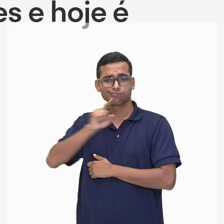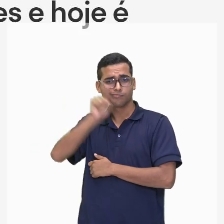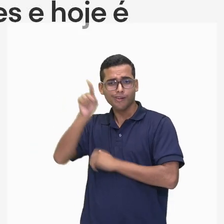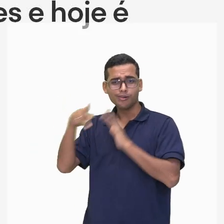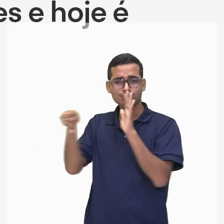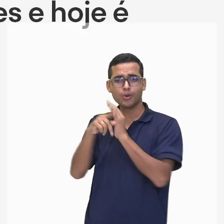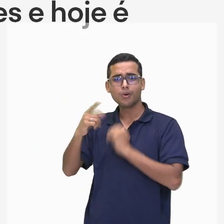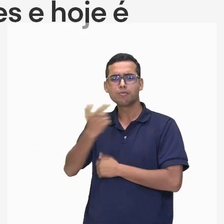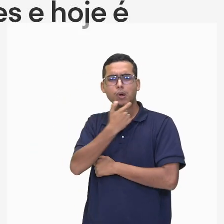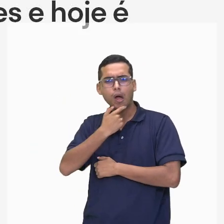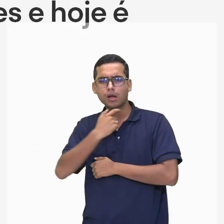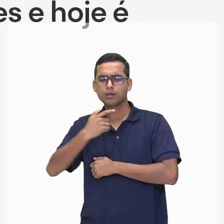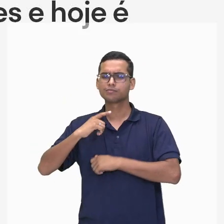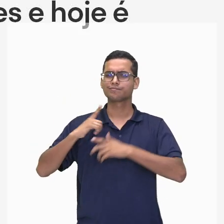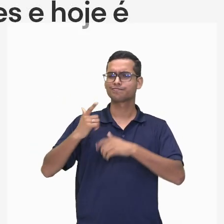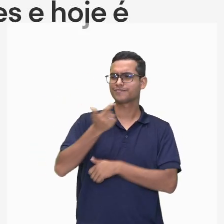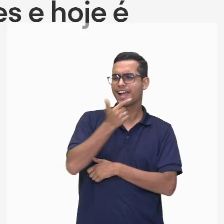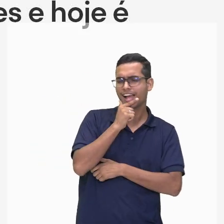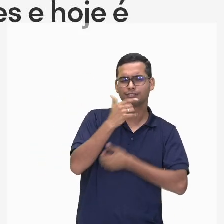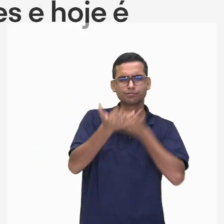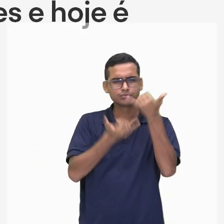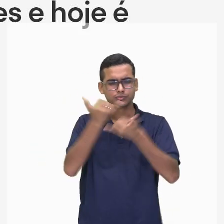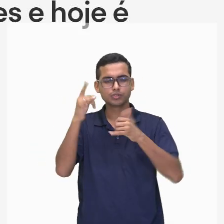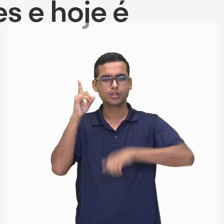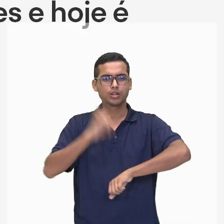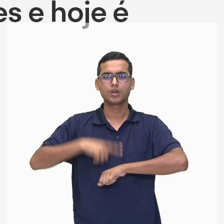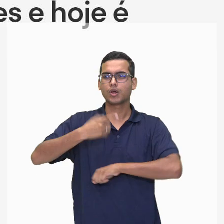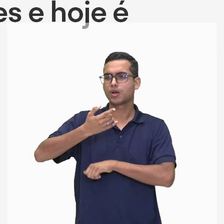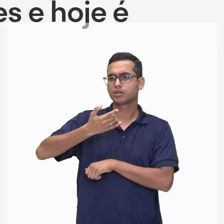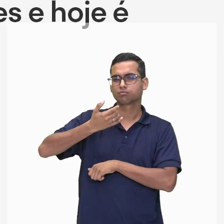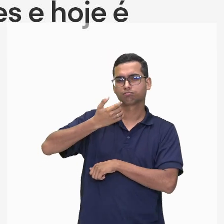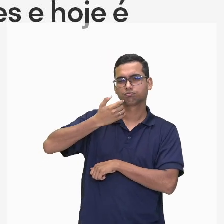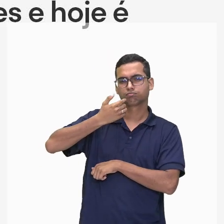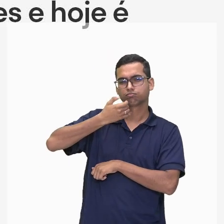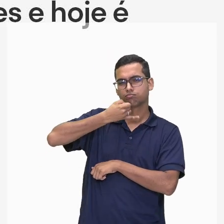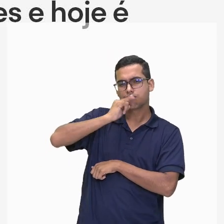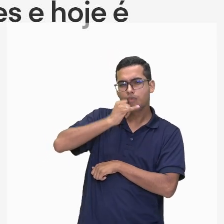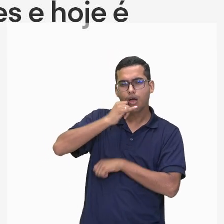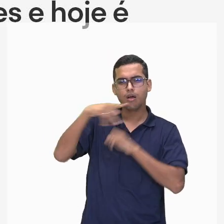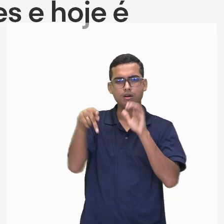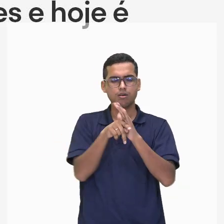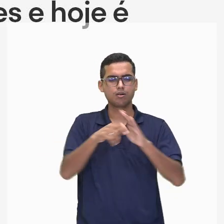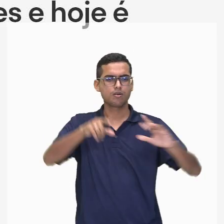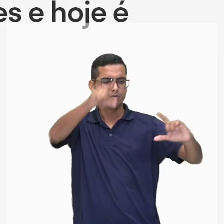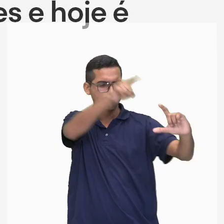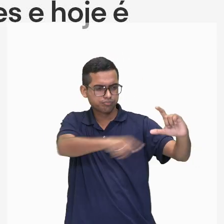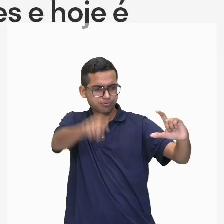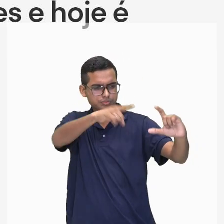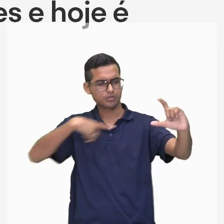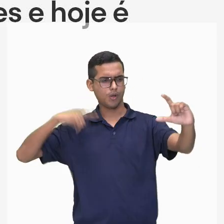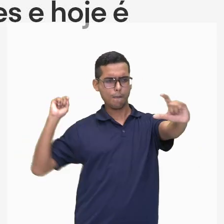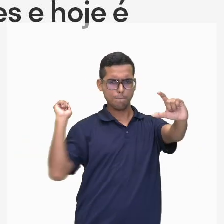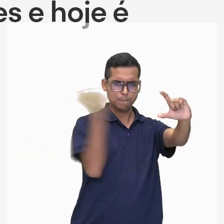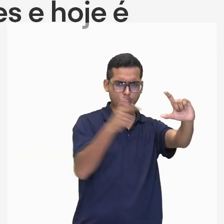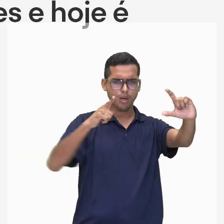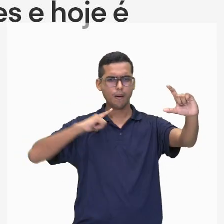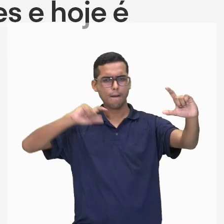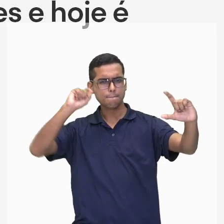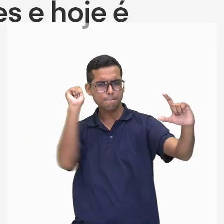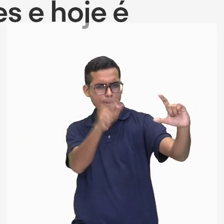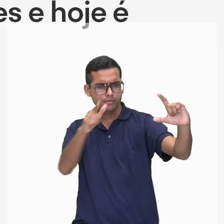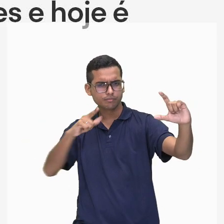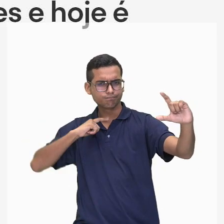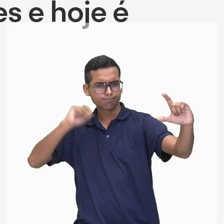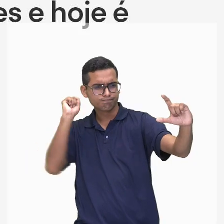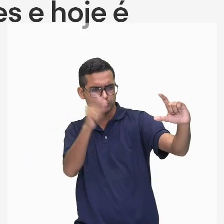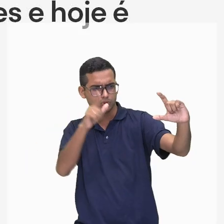pessoal, para se divertir um pouco enquanto estavam lá bebendo, eles praticavam o dardo, né? Acredita-se também